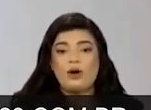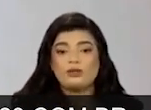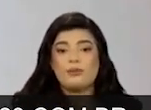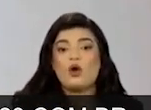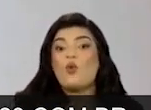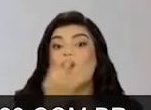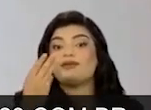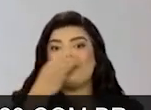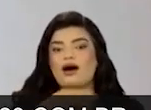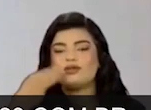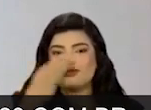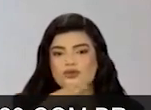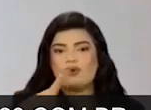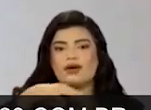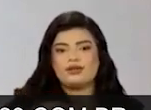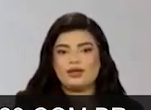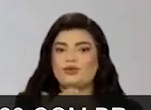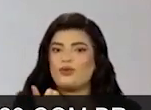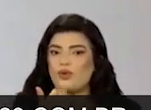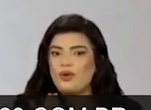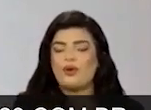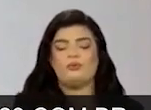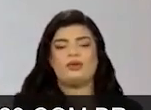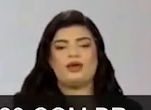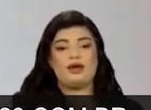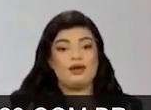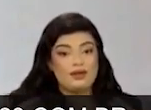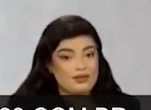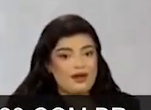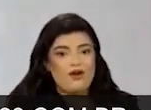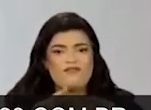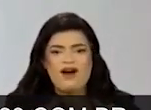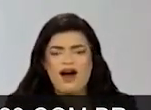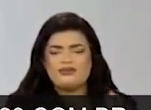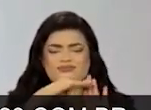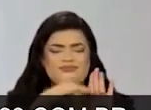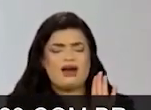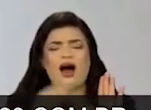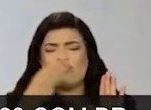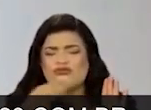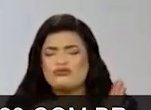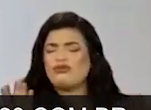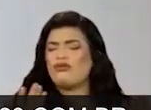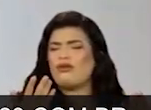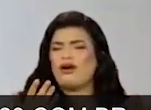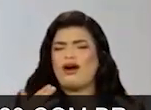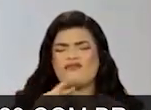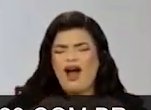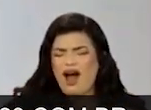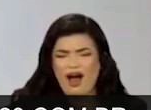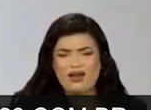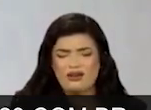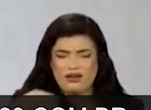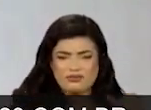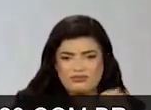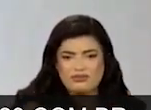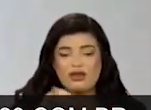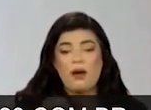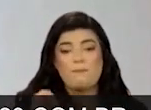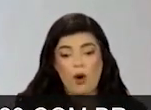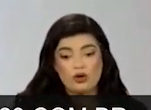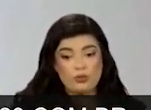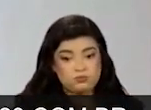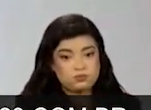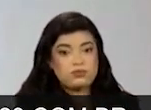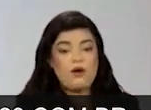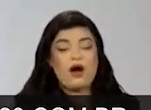maior de açúcares nesses alimentos. Então, açúcares, conservantes, e isso leva, sim, um aumento de peso. E essa